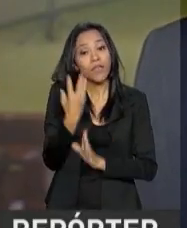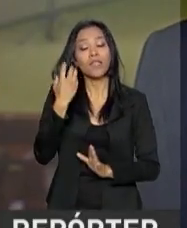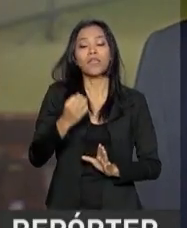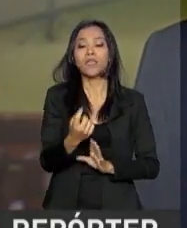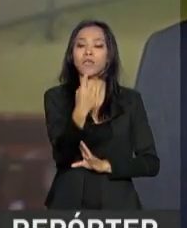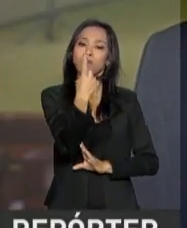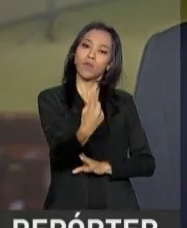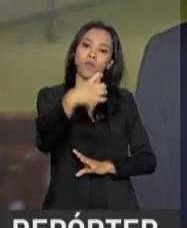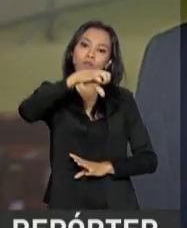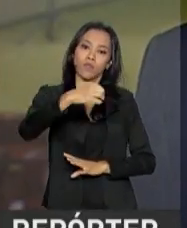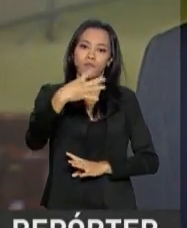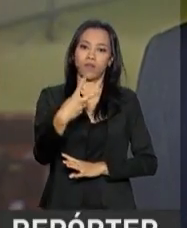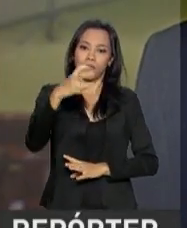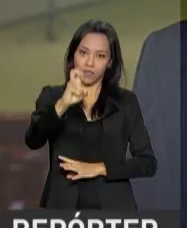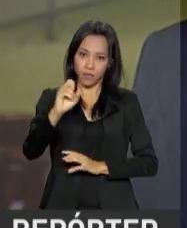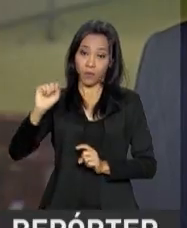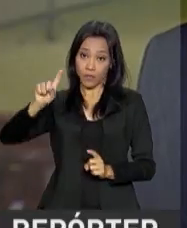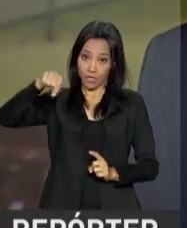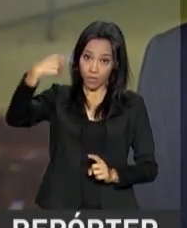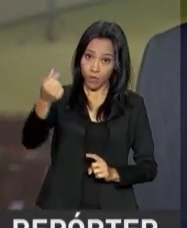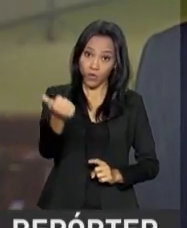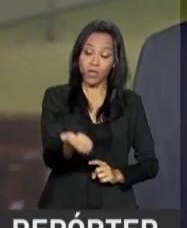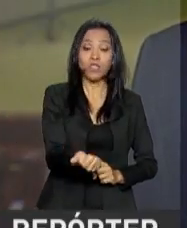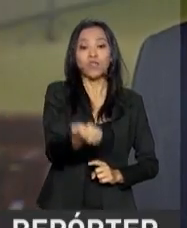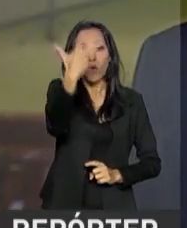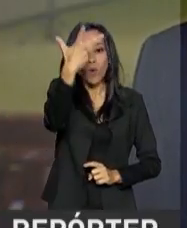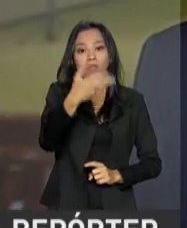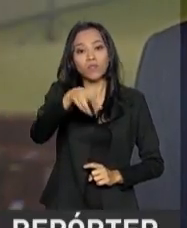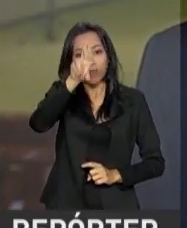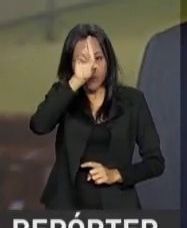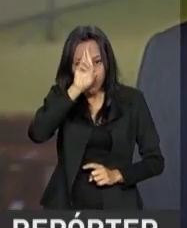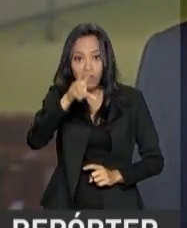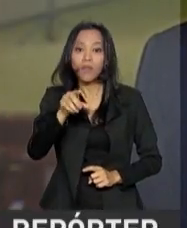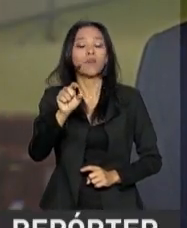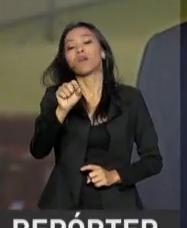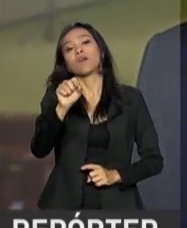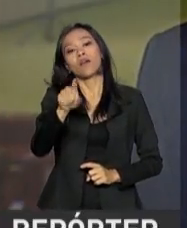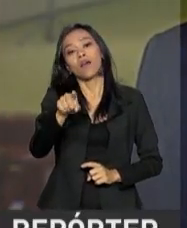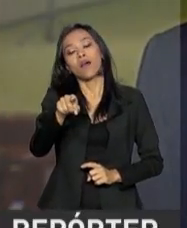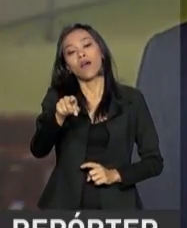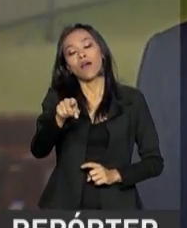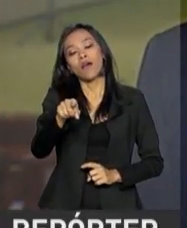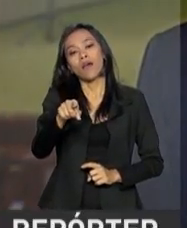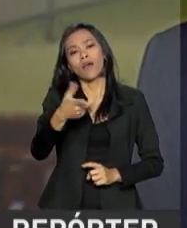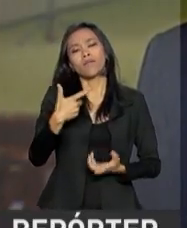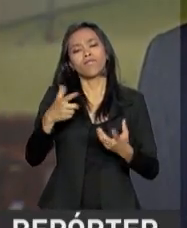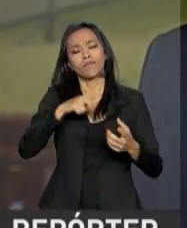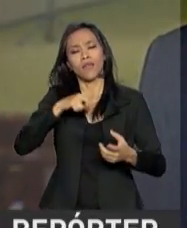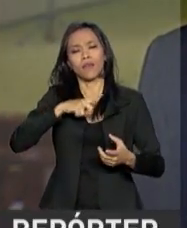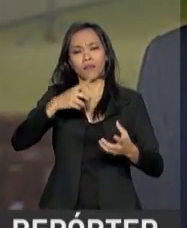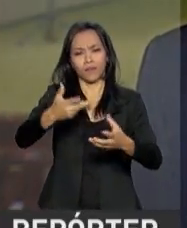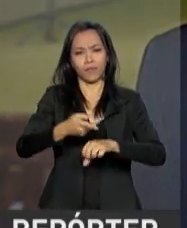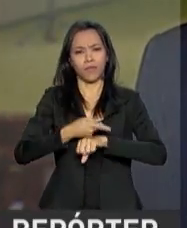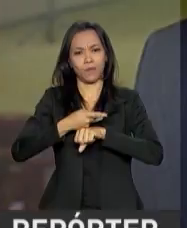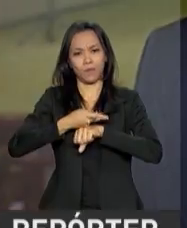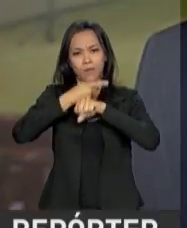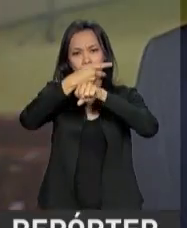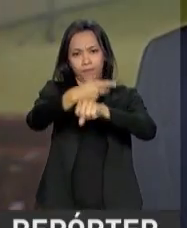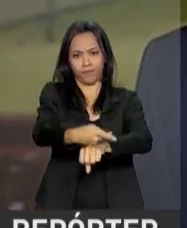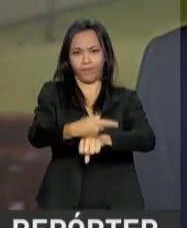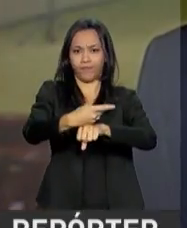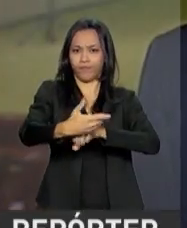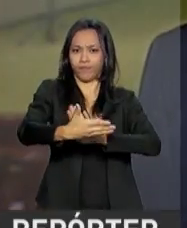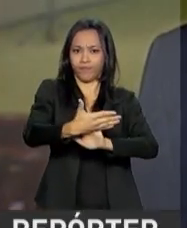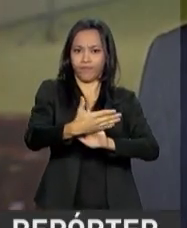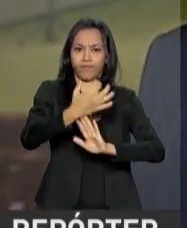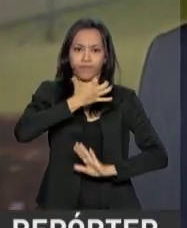1945. Em seguida, ao meio-dia, o presidente acompanha a solenidade de imposição de insígnias da Ordem do Rio Branco.